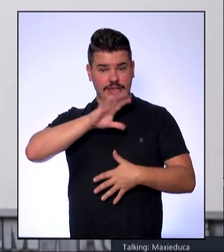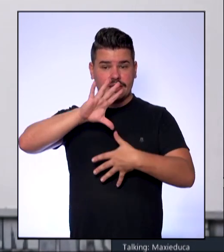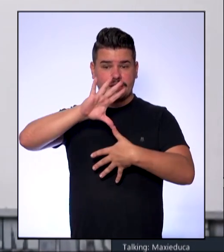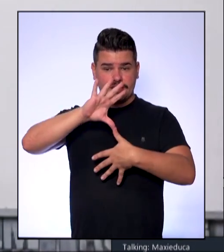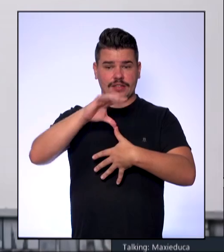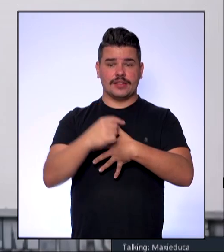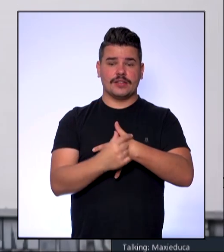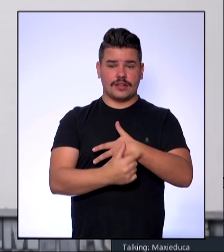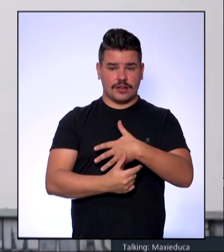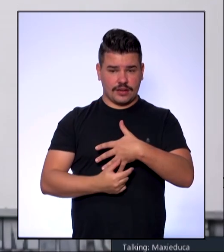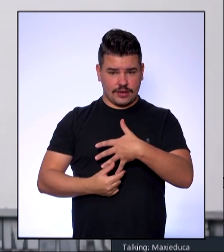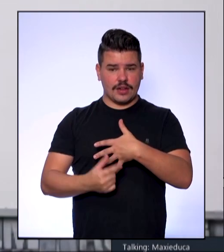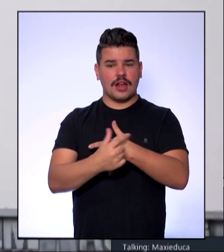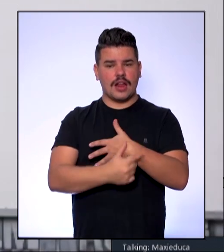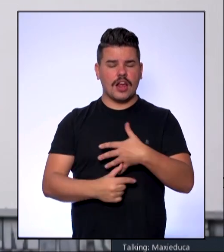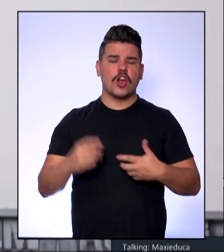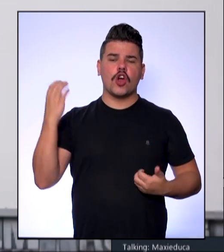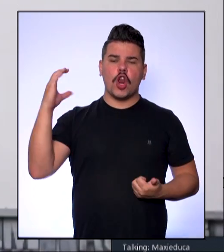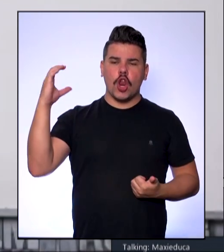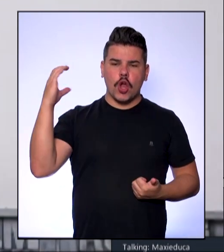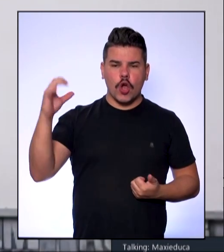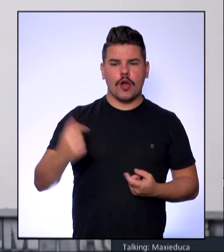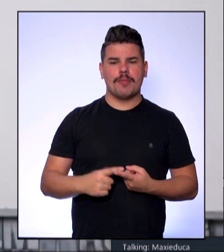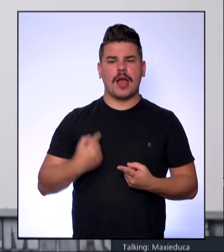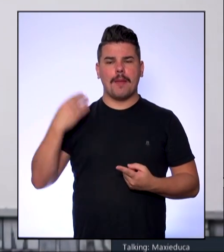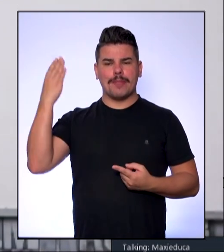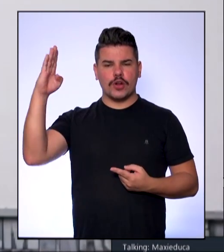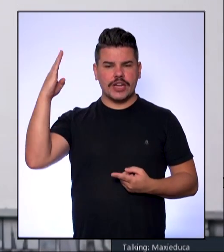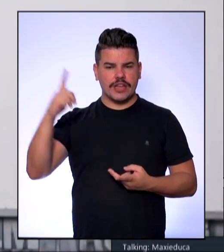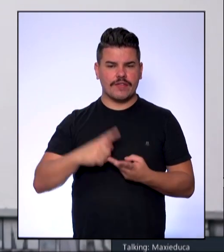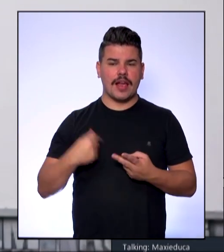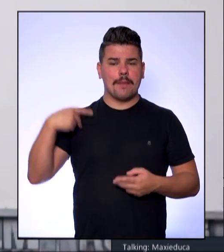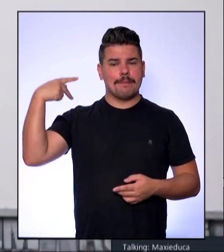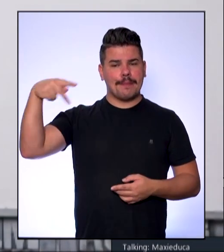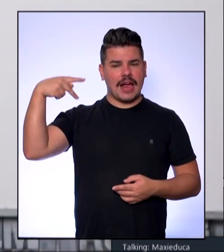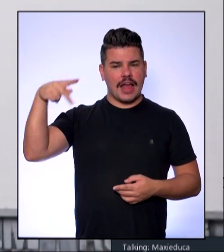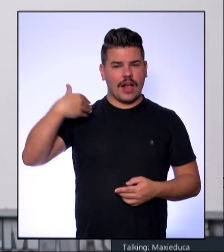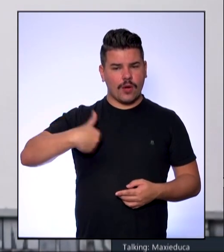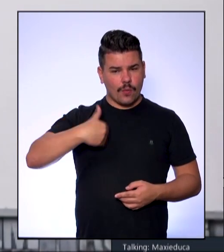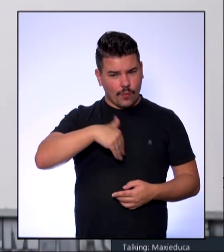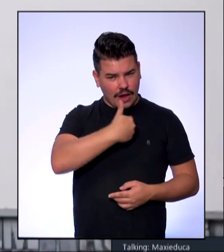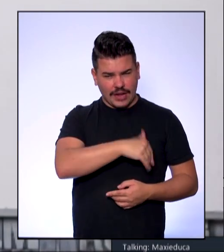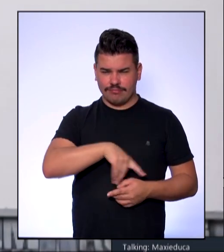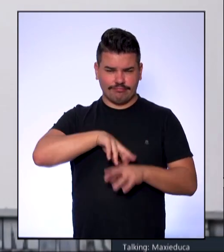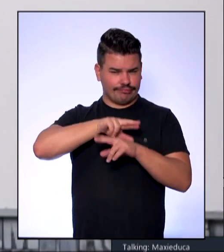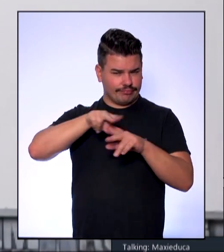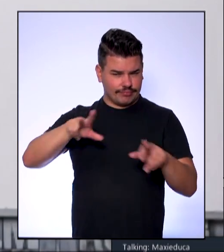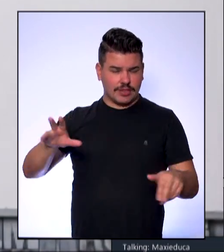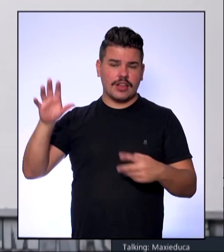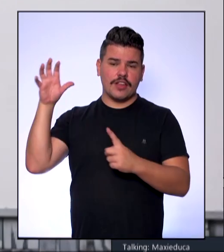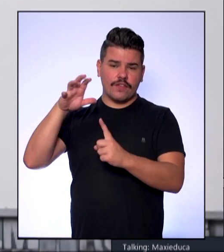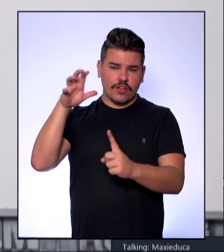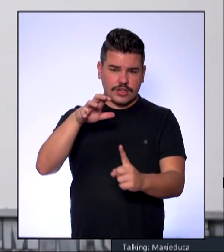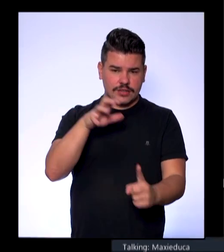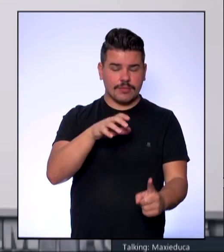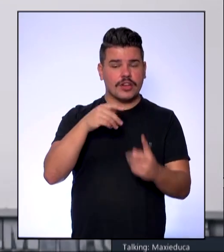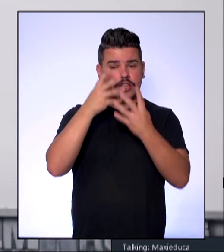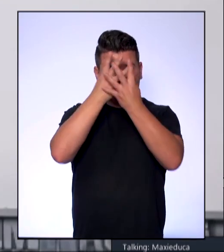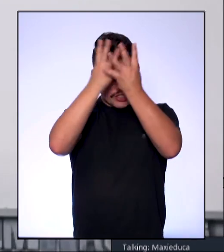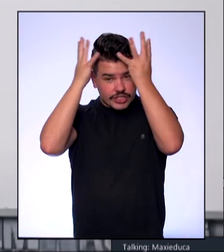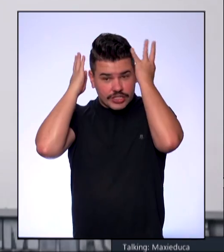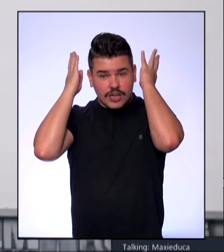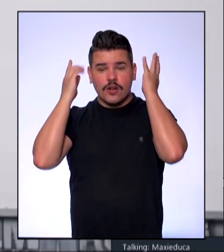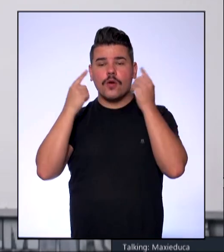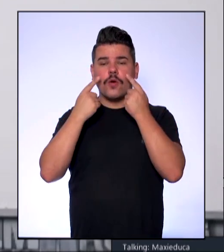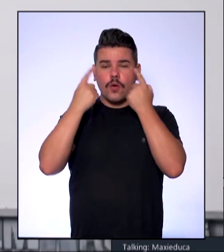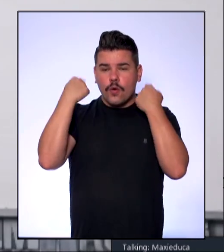absorção, por isso que você vê na Colômbia, na Bolívia, no Paraguai. Inclusive, no Paraguai, existe uma influência muito grande indígena, que